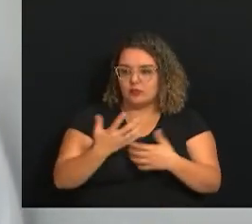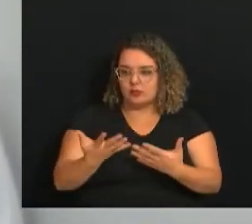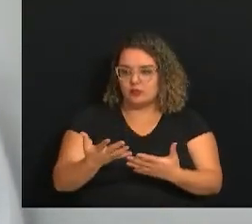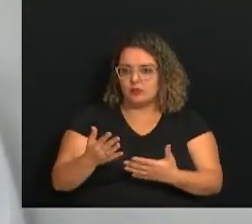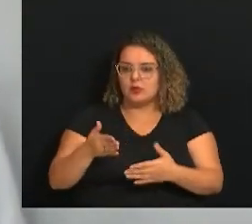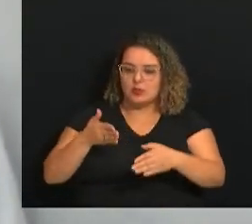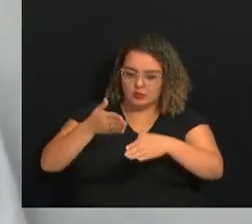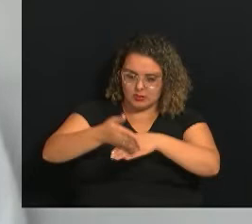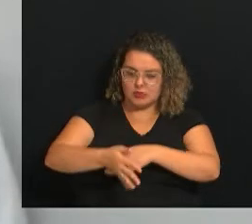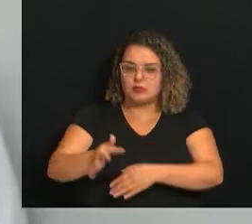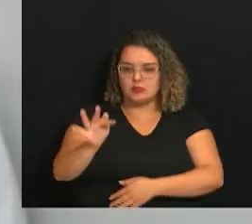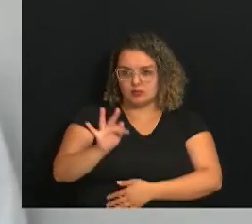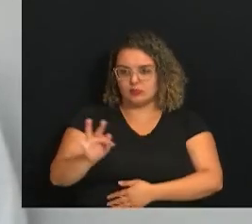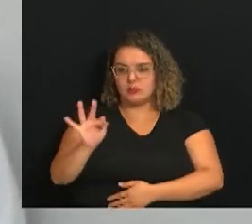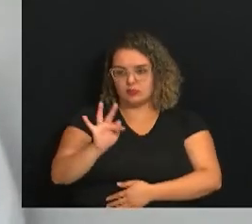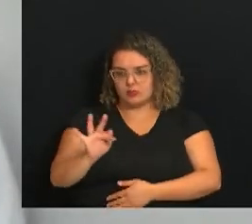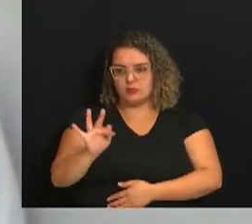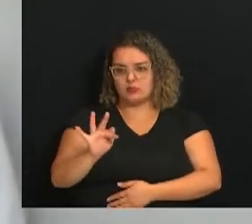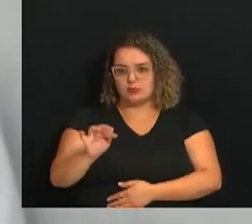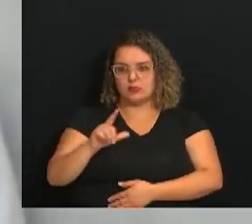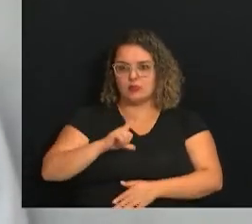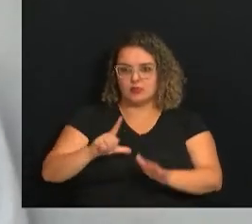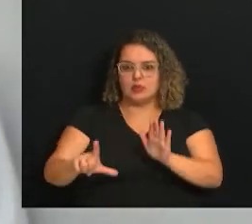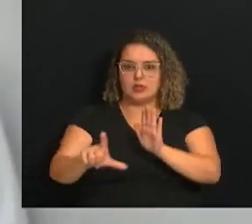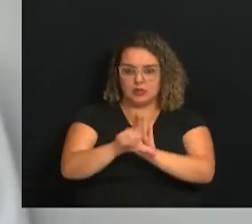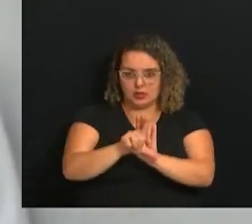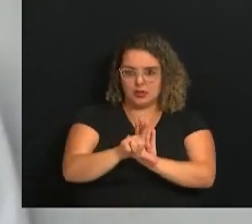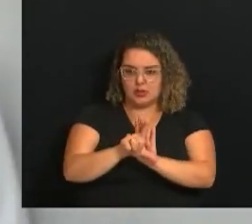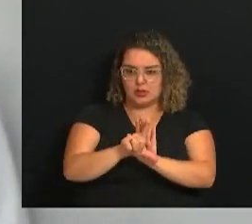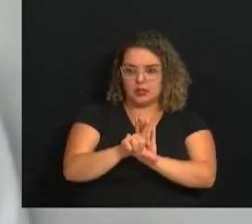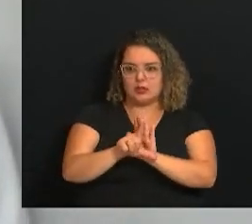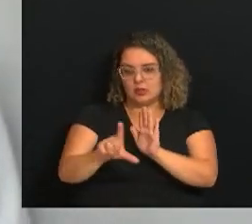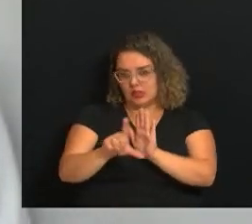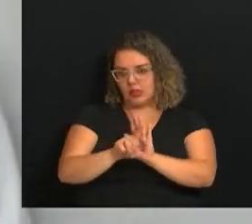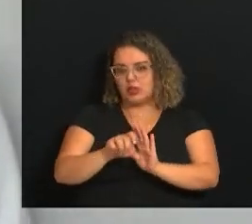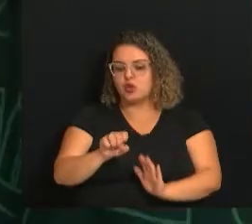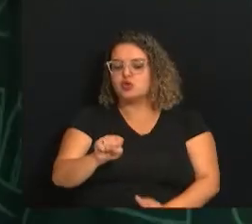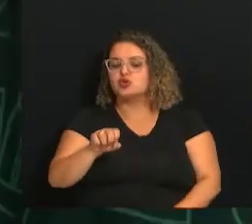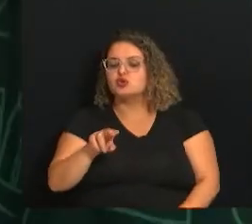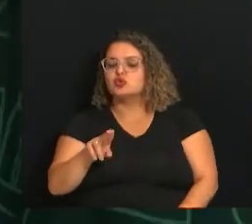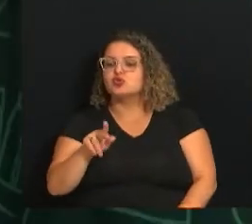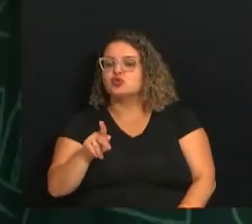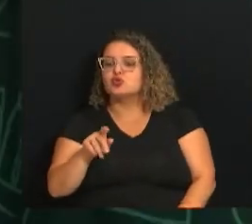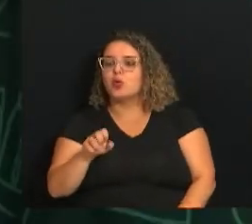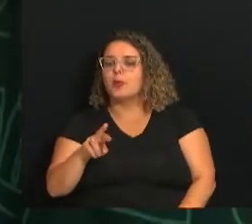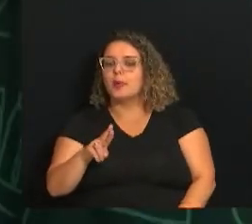faculdade. Ele tem uma lei de superdotados no Brasil. Isso é possível.